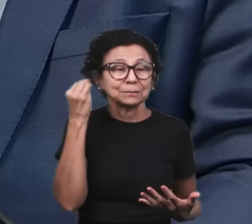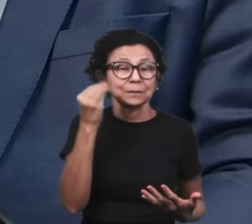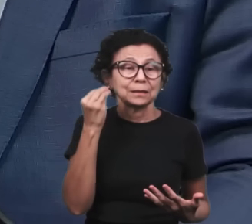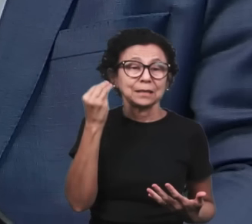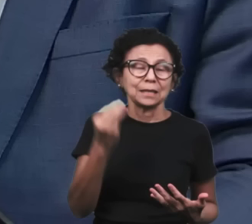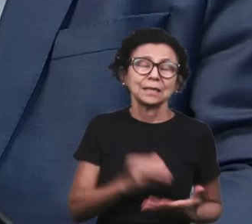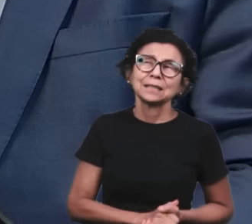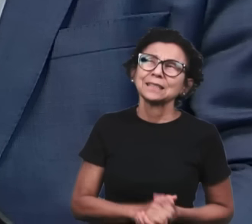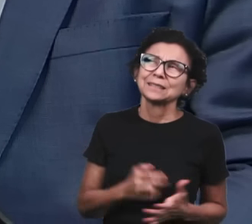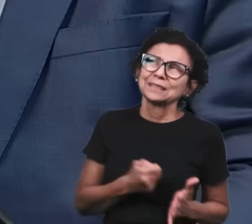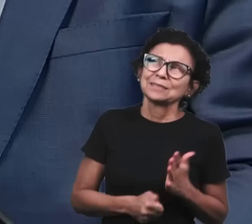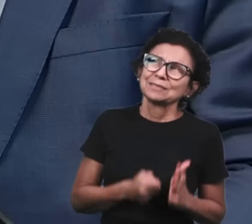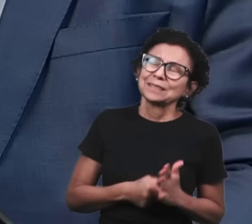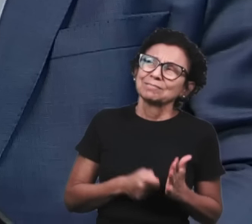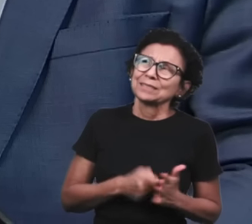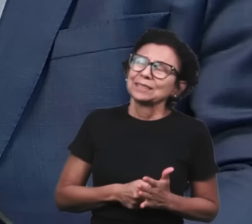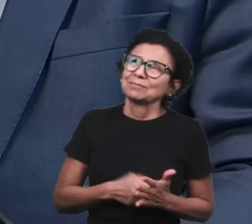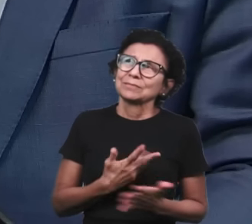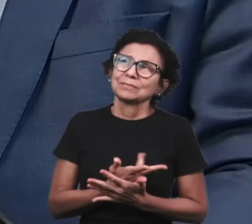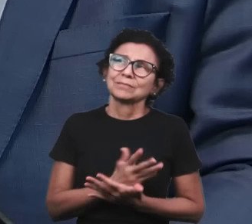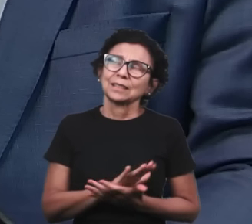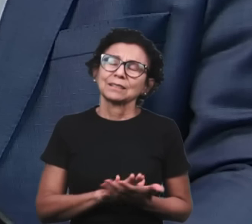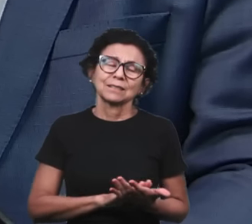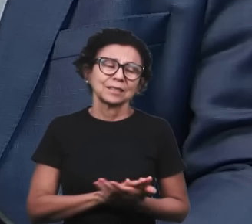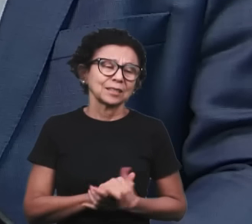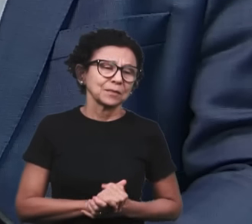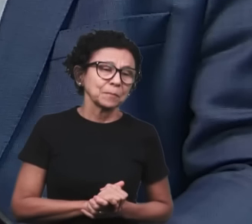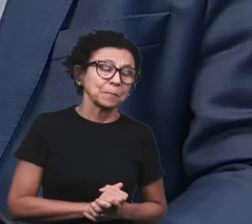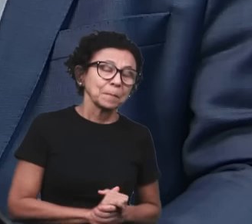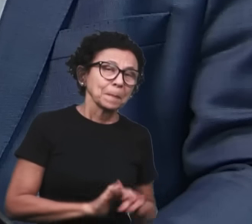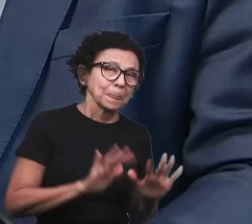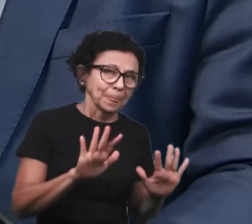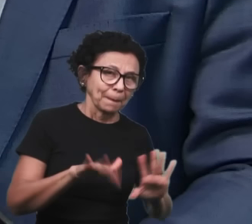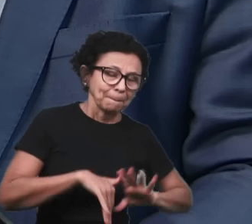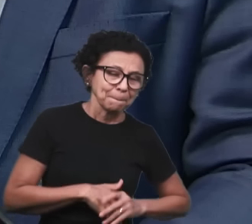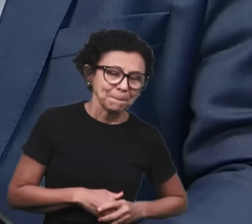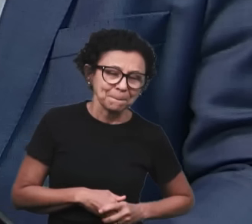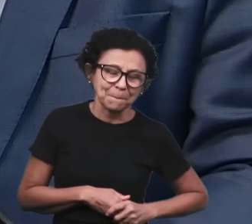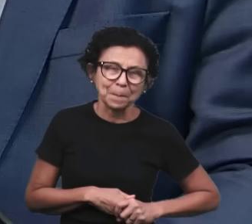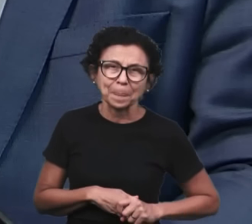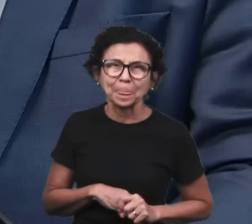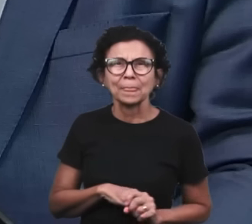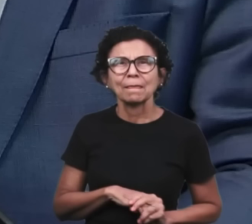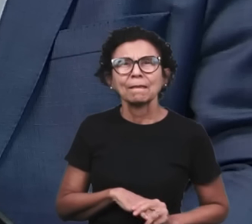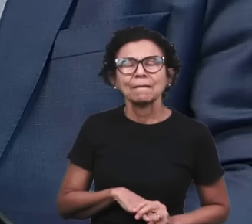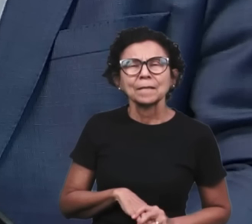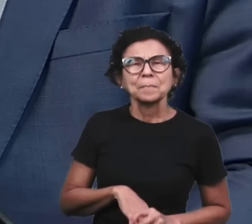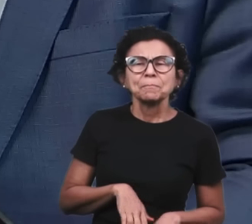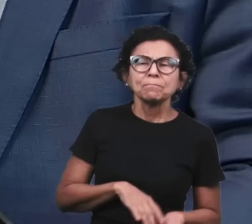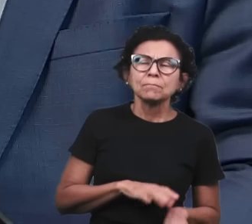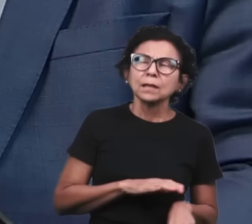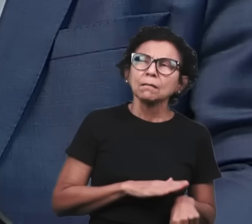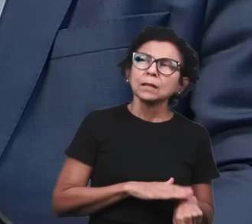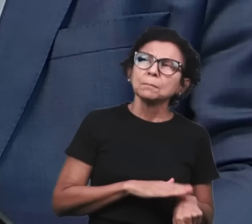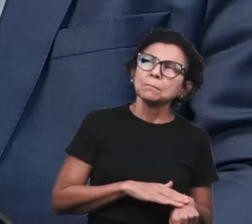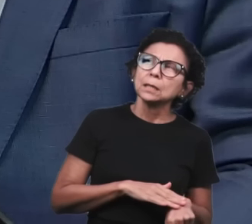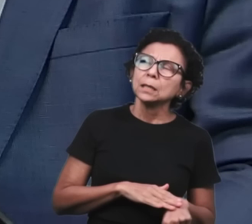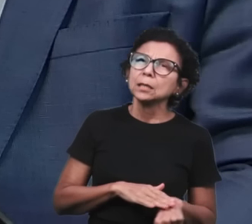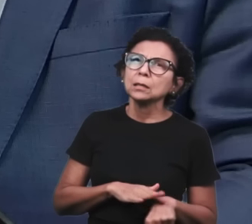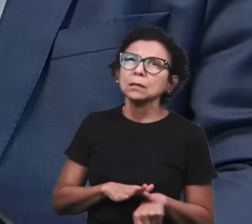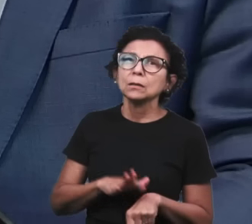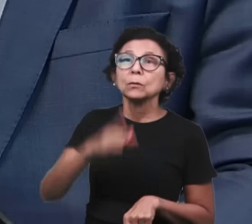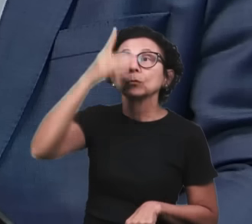lutei, não aconteceu nada. Aí, quando passou o tempo, o senhor deu uma visão, passou a